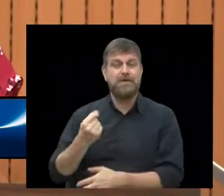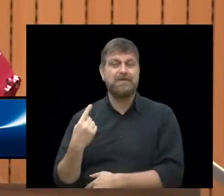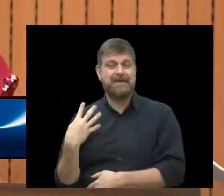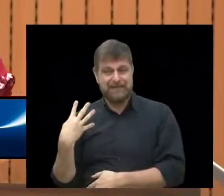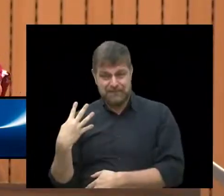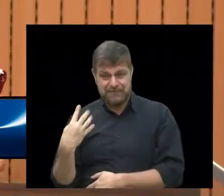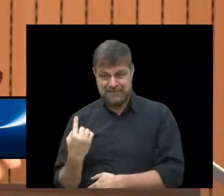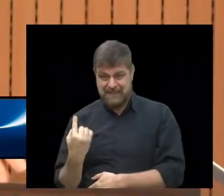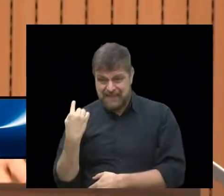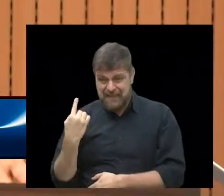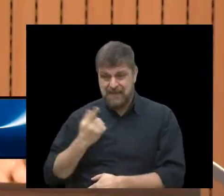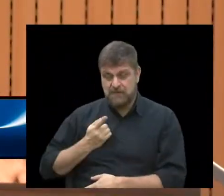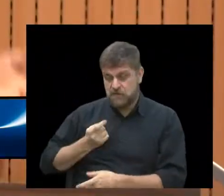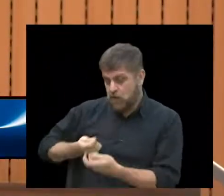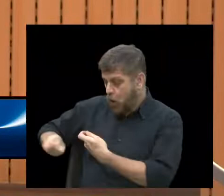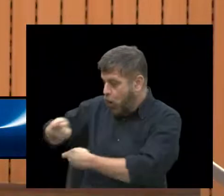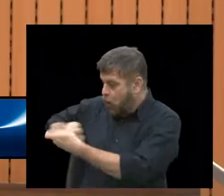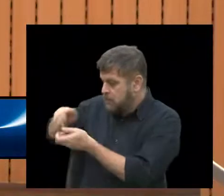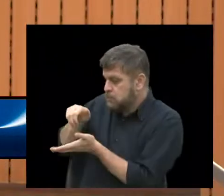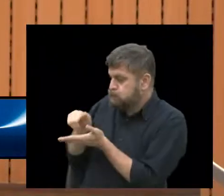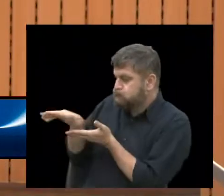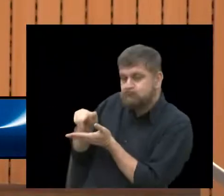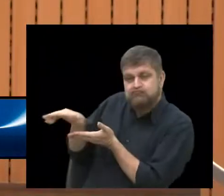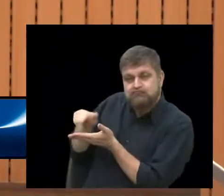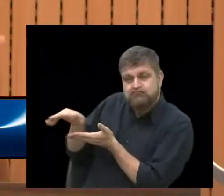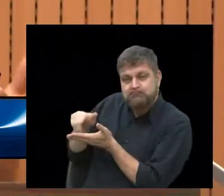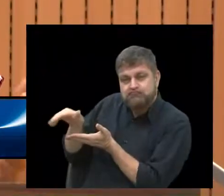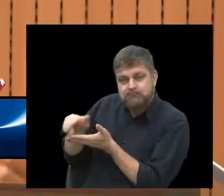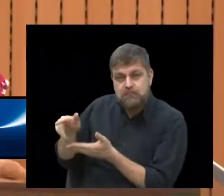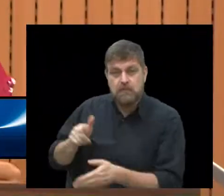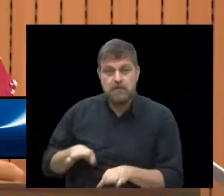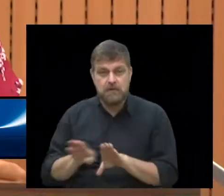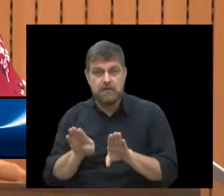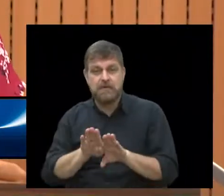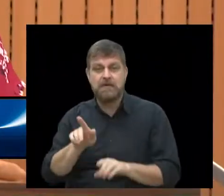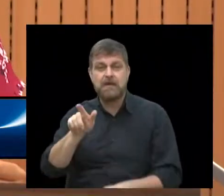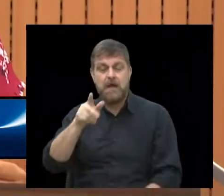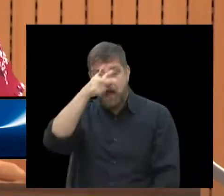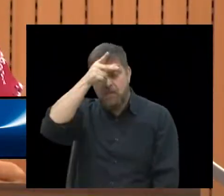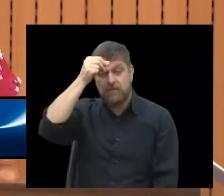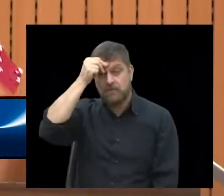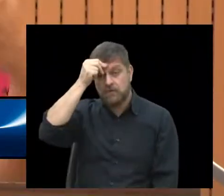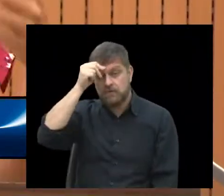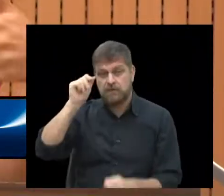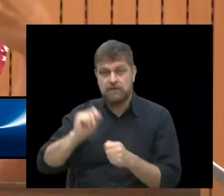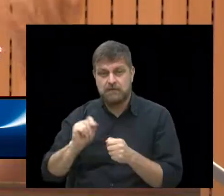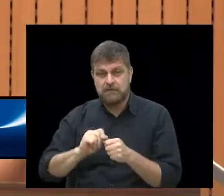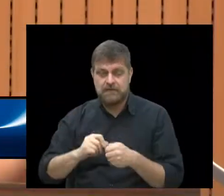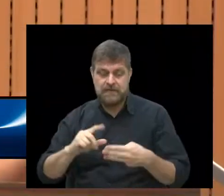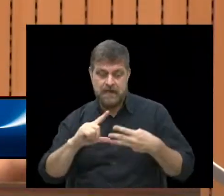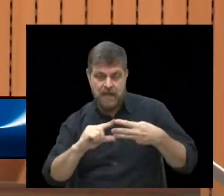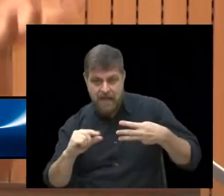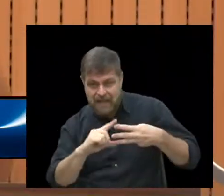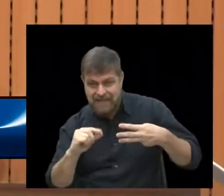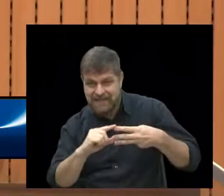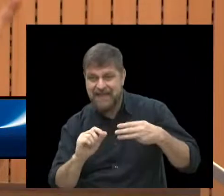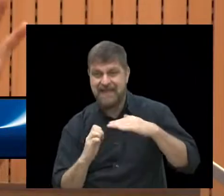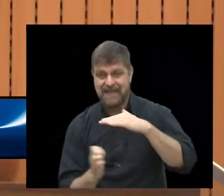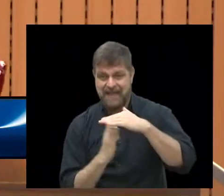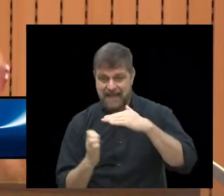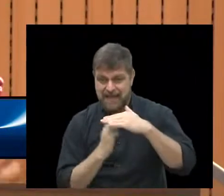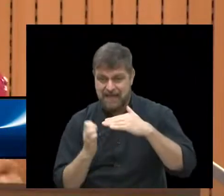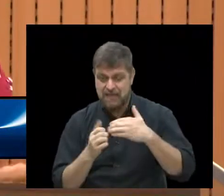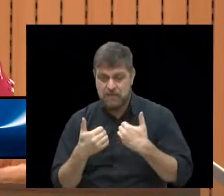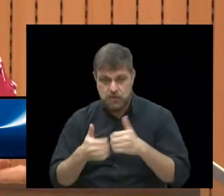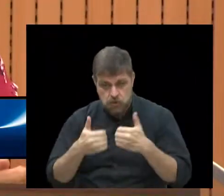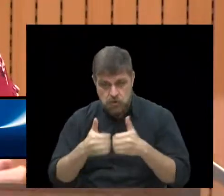quando todos os cobradores foram mandados embora, e aí a prefeitura, na prática, a INDEC, as empresas,